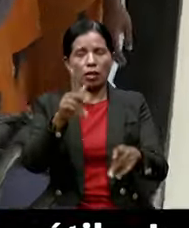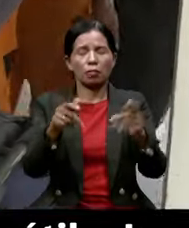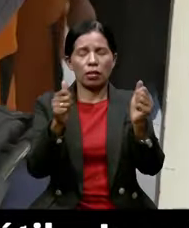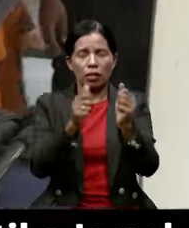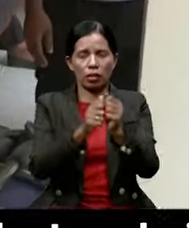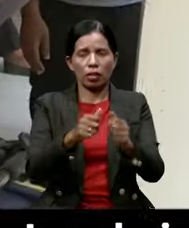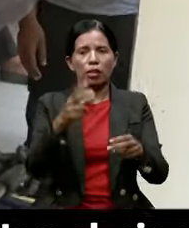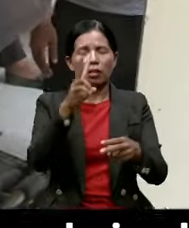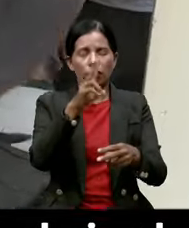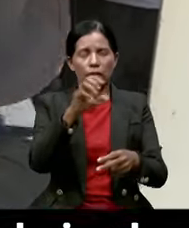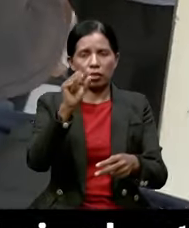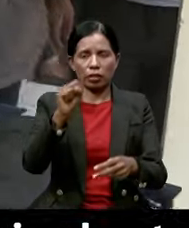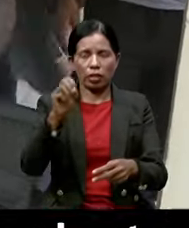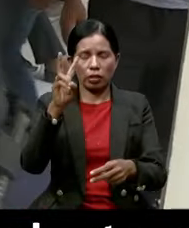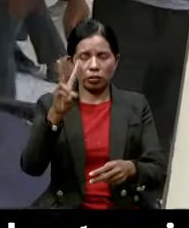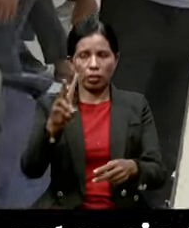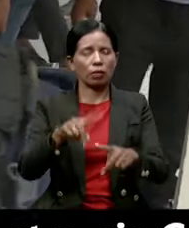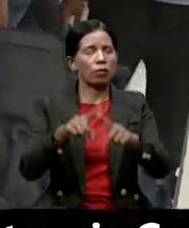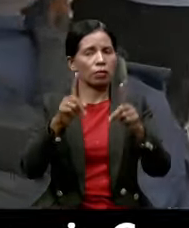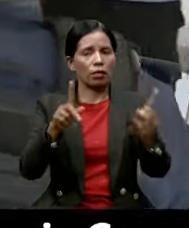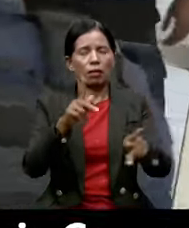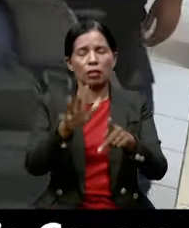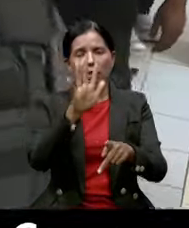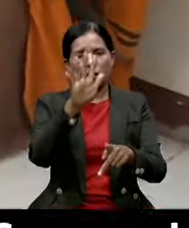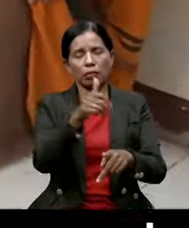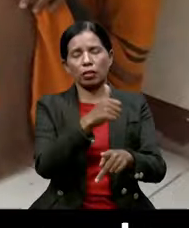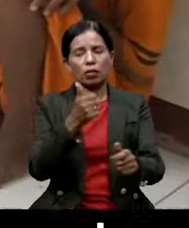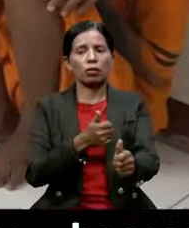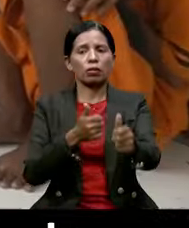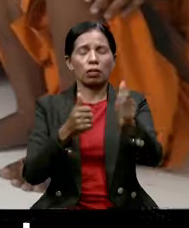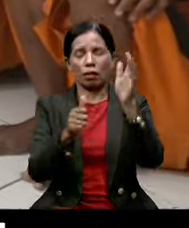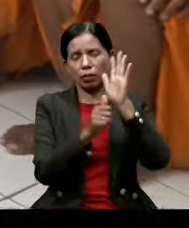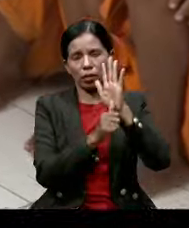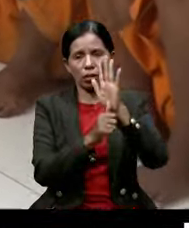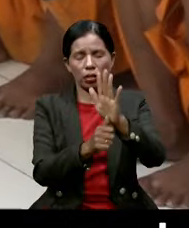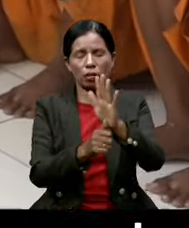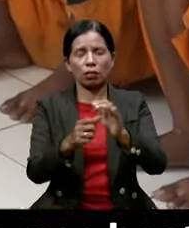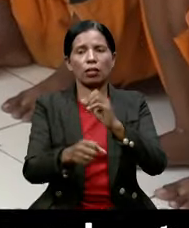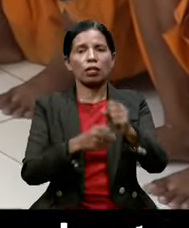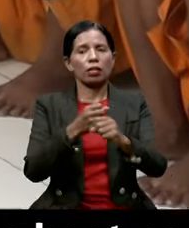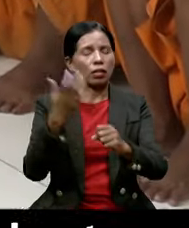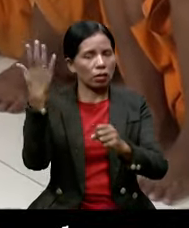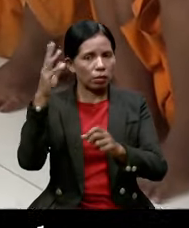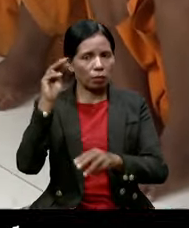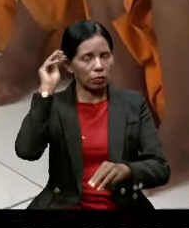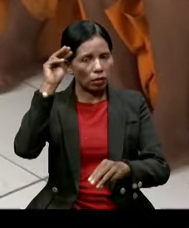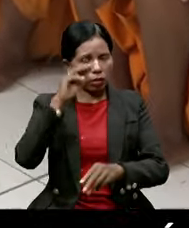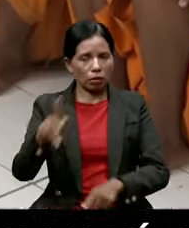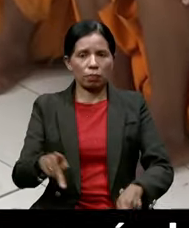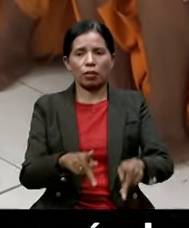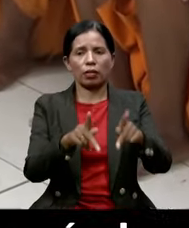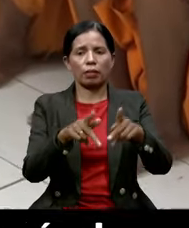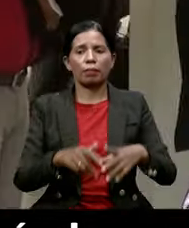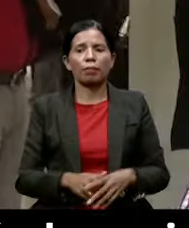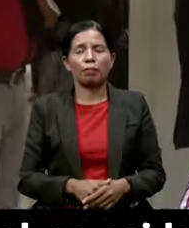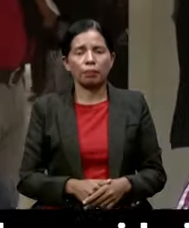inicial VCB, mai be arguido nang lima seluk, cumpridate apresentasang periódica ia Ministério Público. Depois de primeiro interrogatório, eu